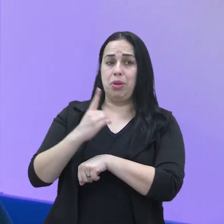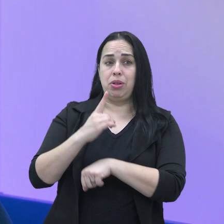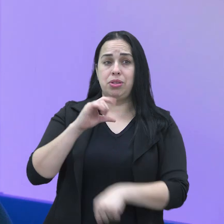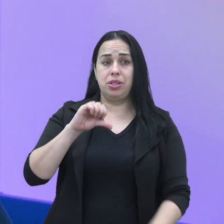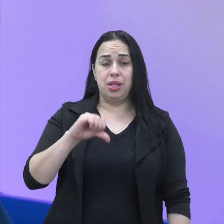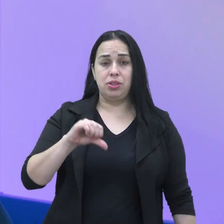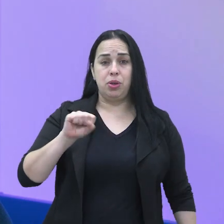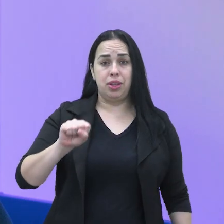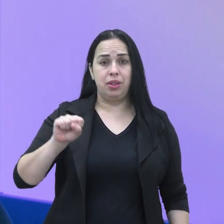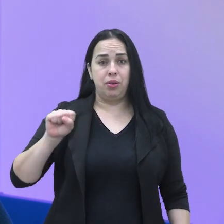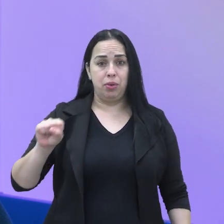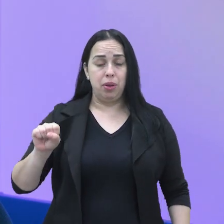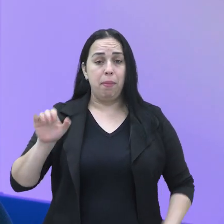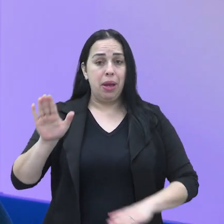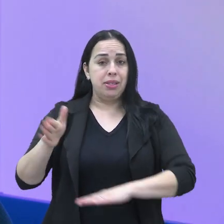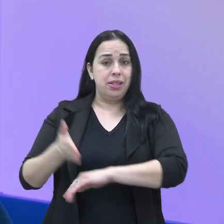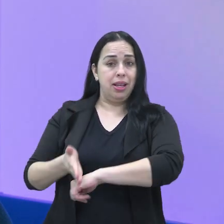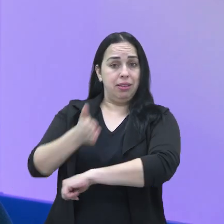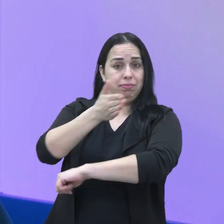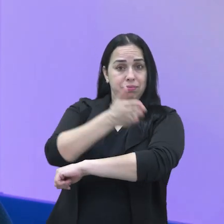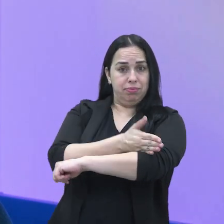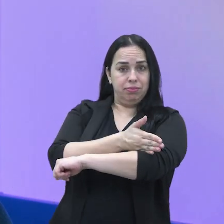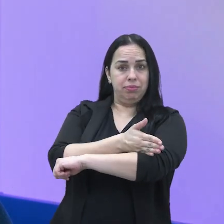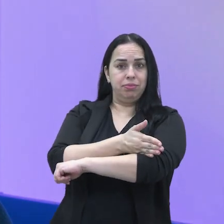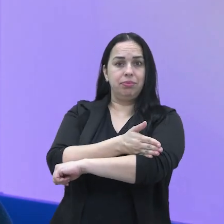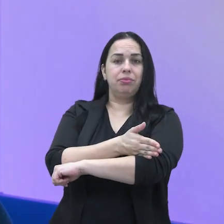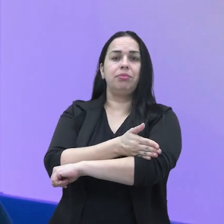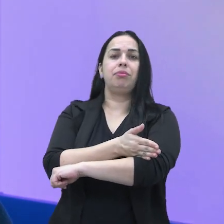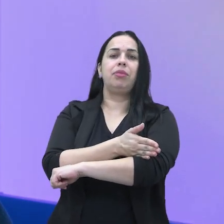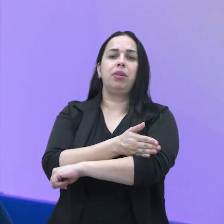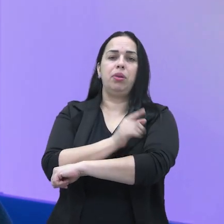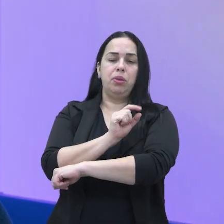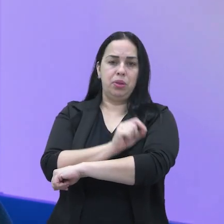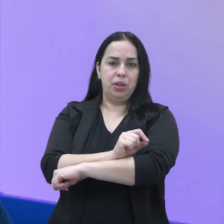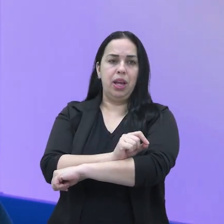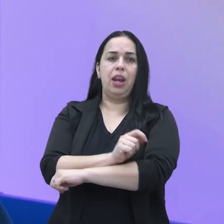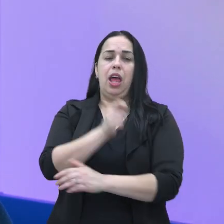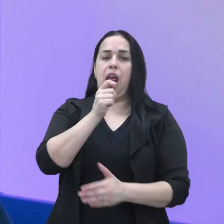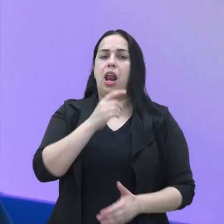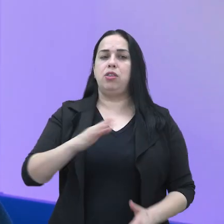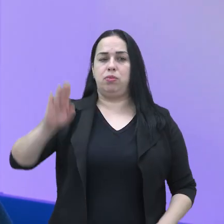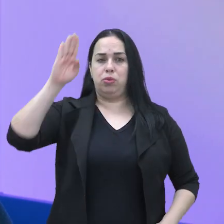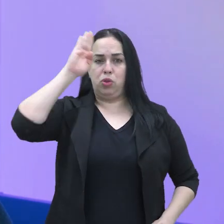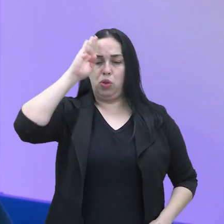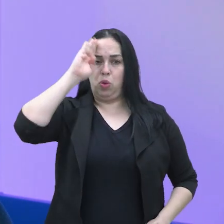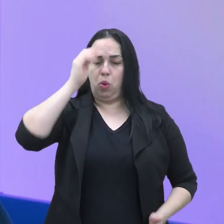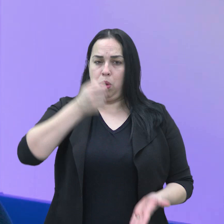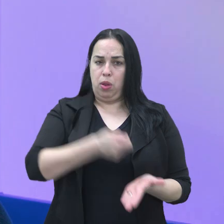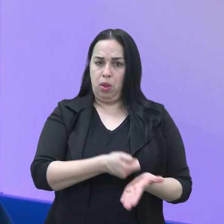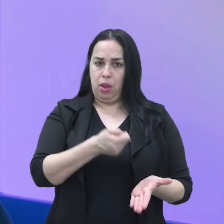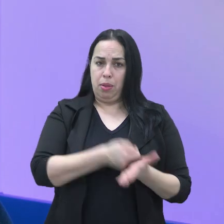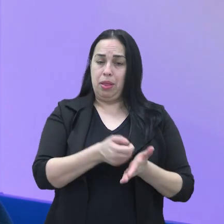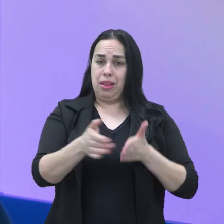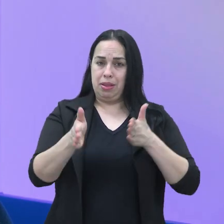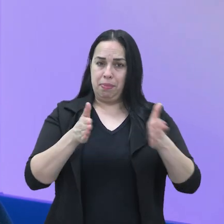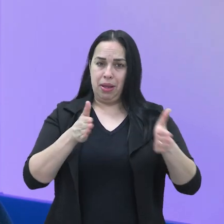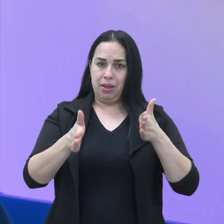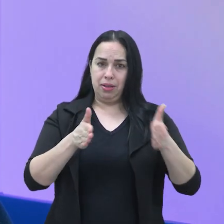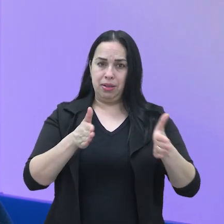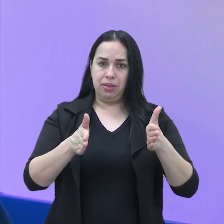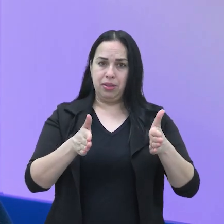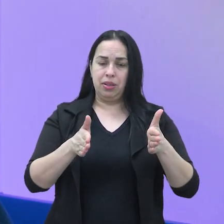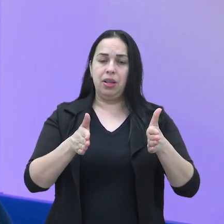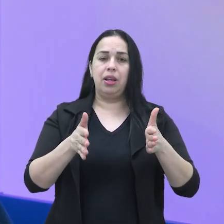de 88. Porque antes disso nós vivíamos no estado de exceção, que era a ditadura militar, e na